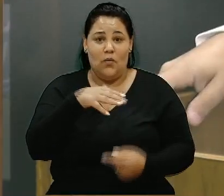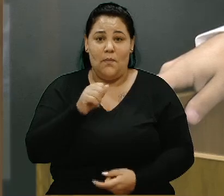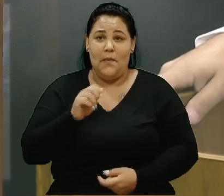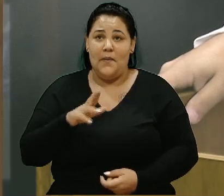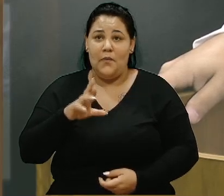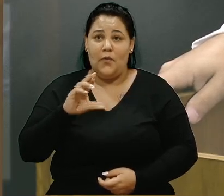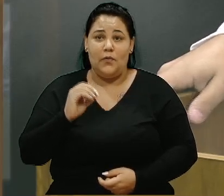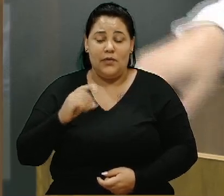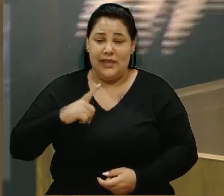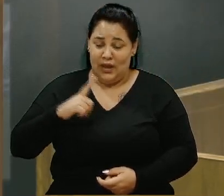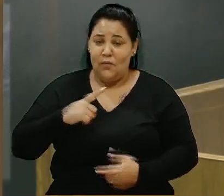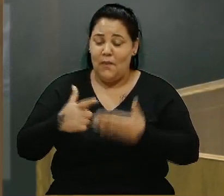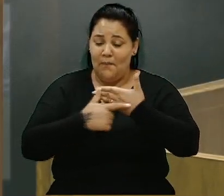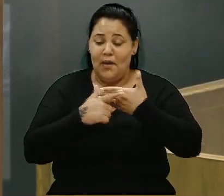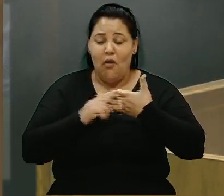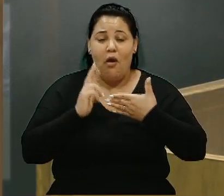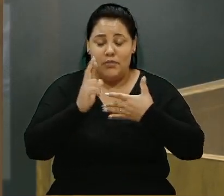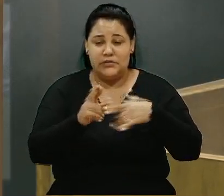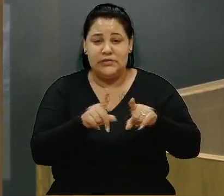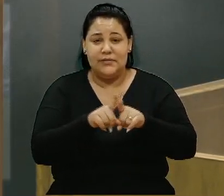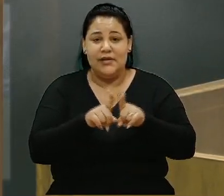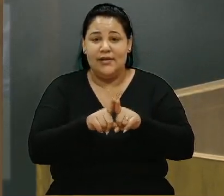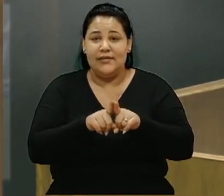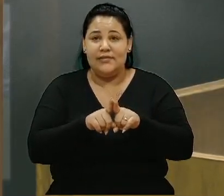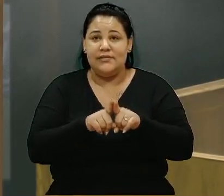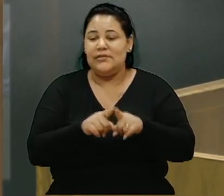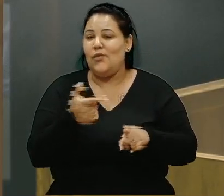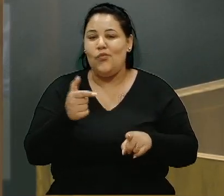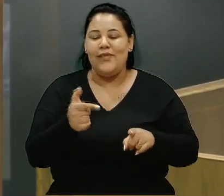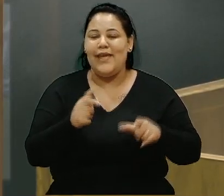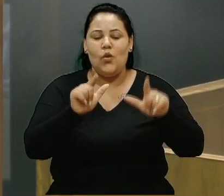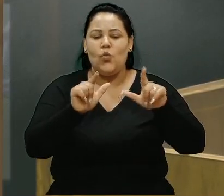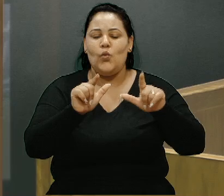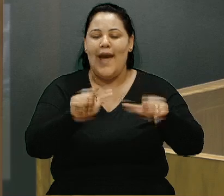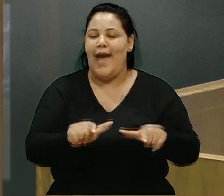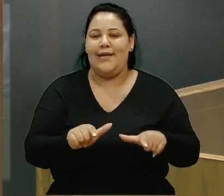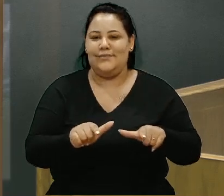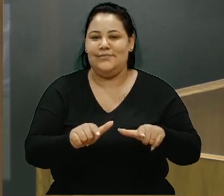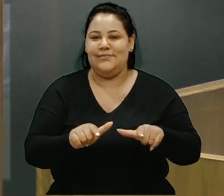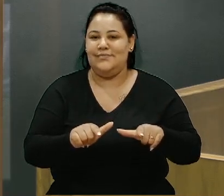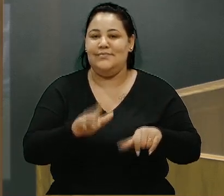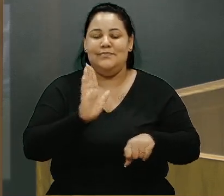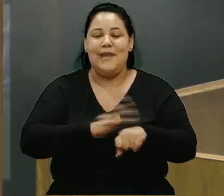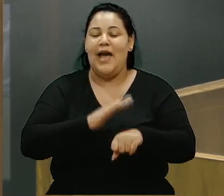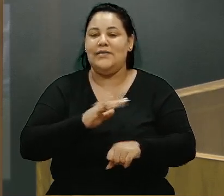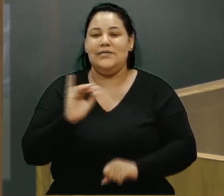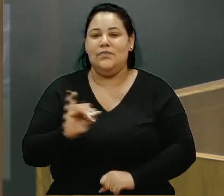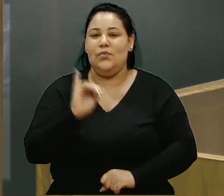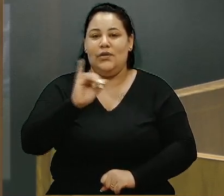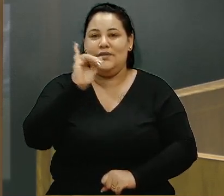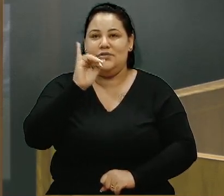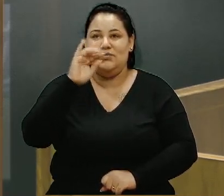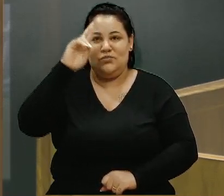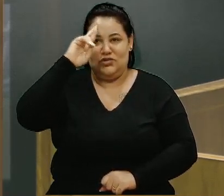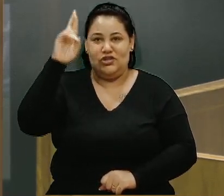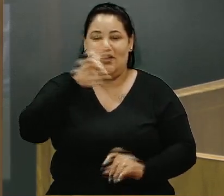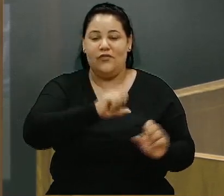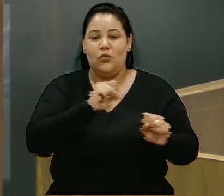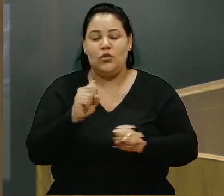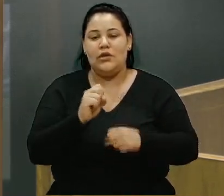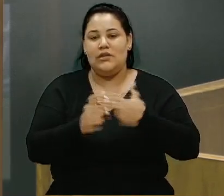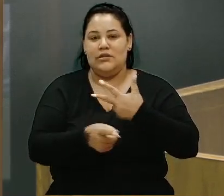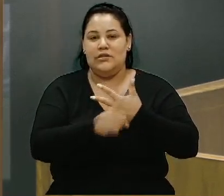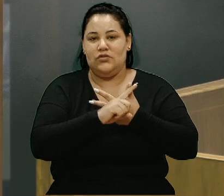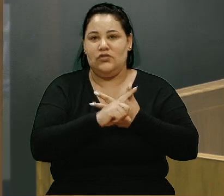da representação. Não há lugar mais importante para o chefe do Poder Executivo